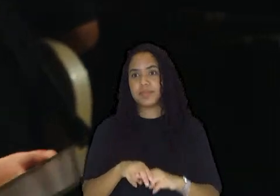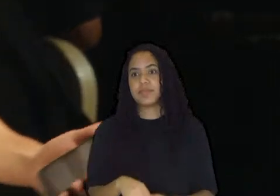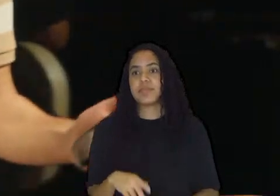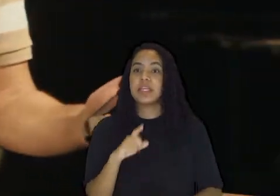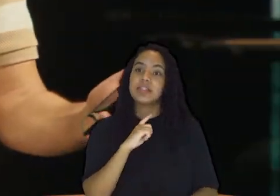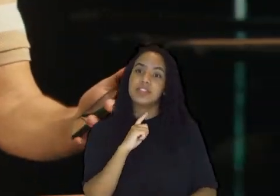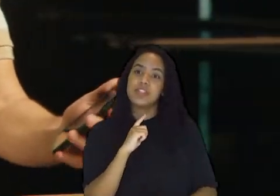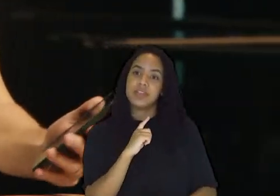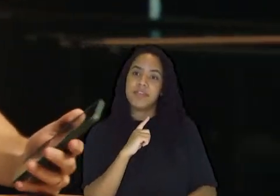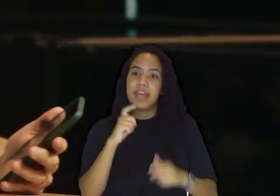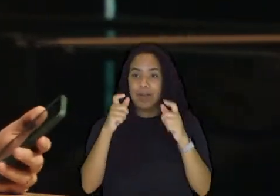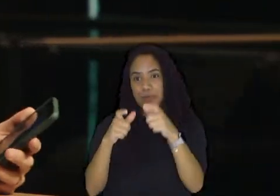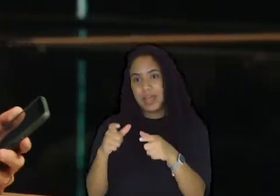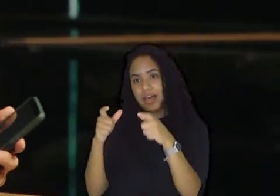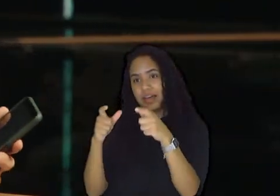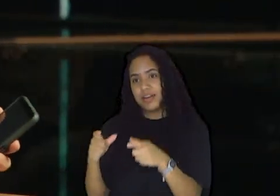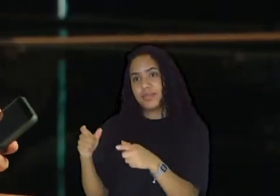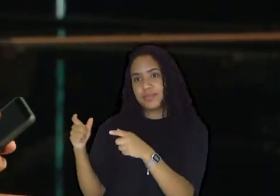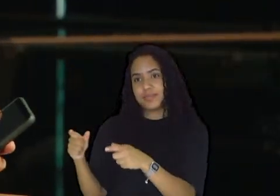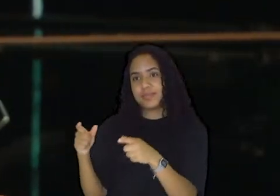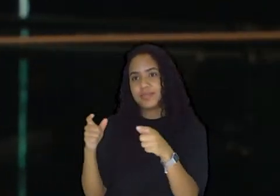faça um sinal para que essa pessoa possa